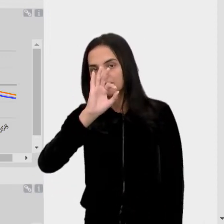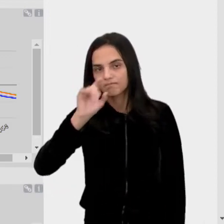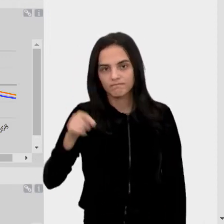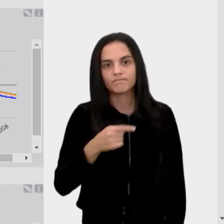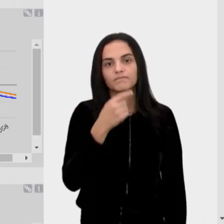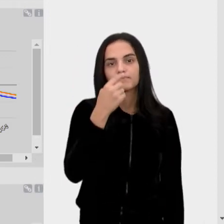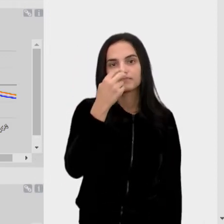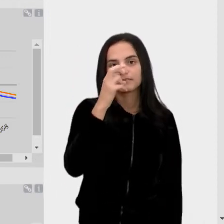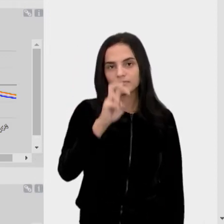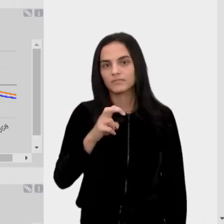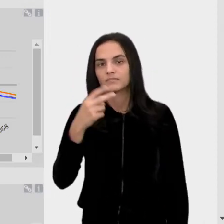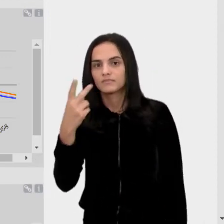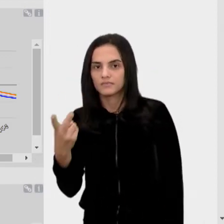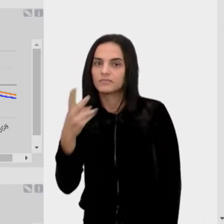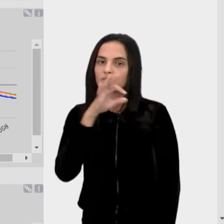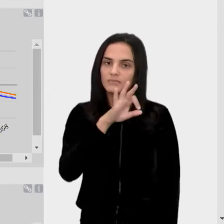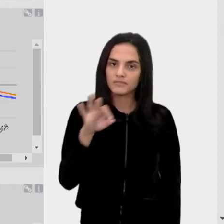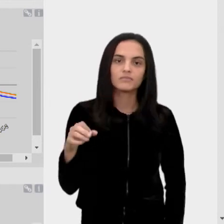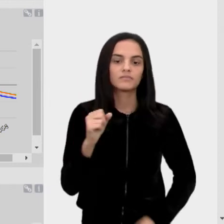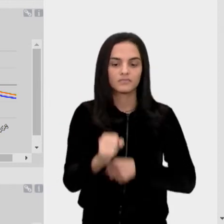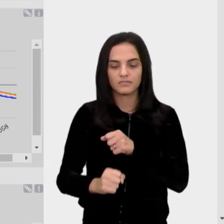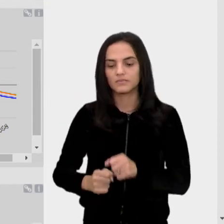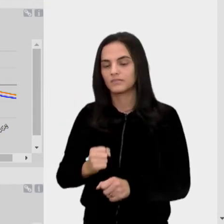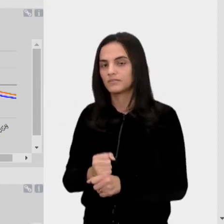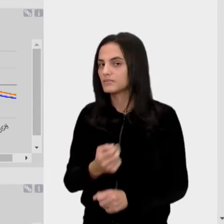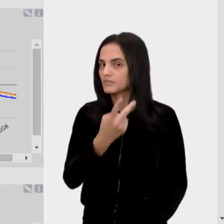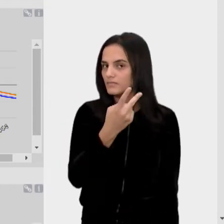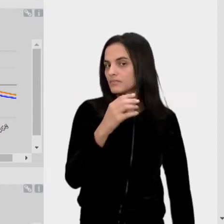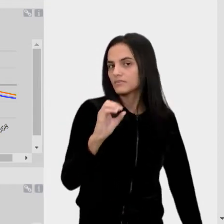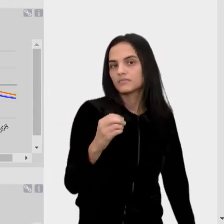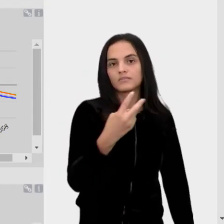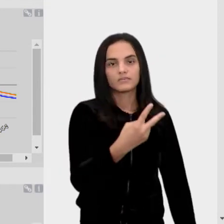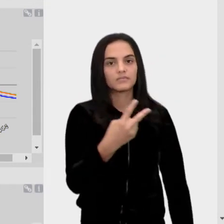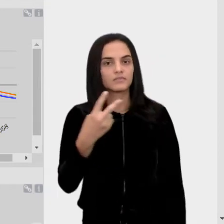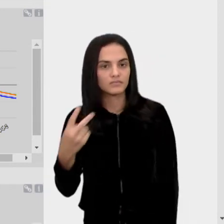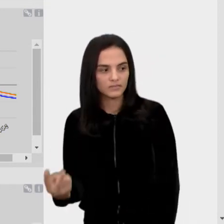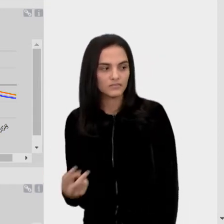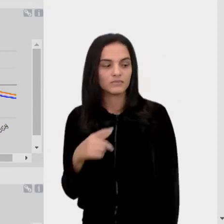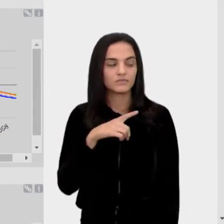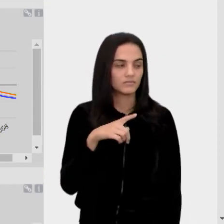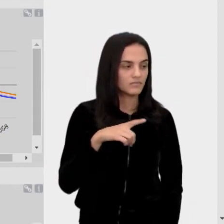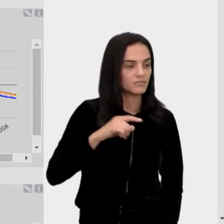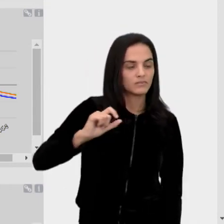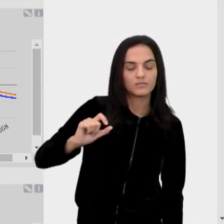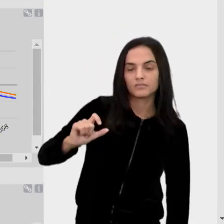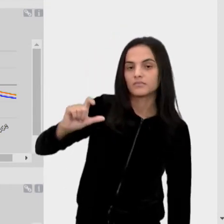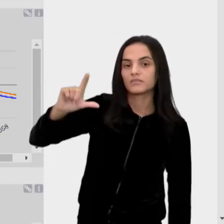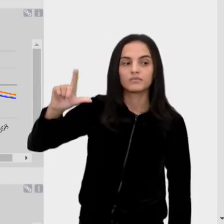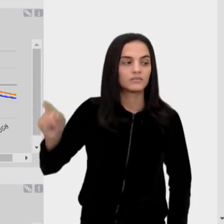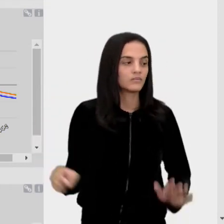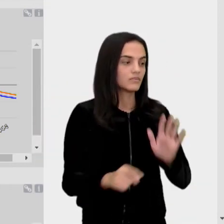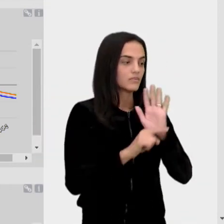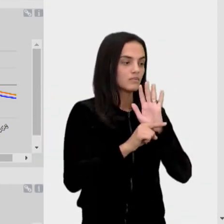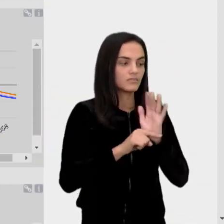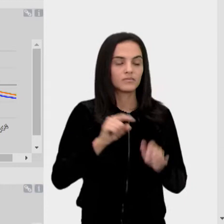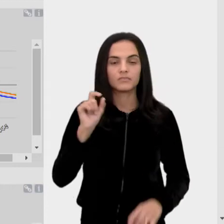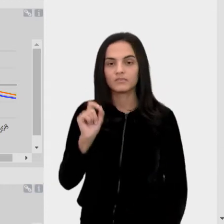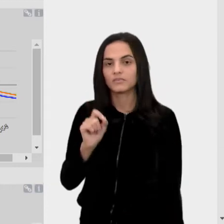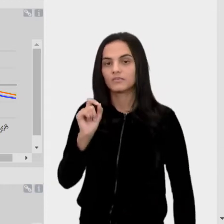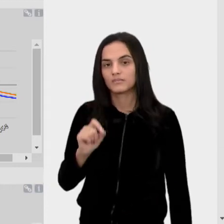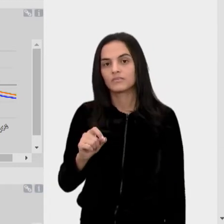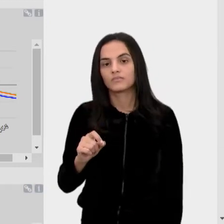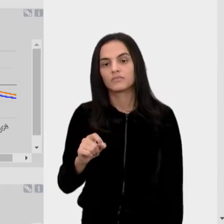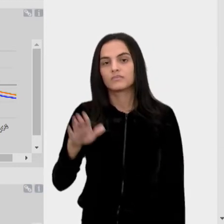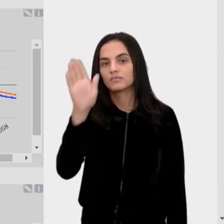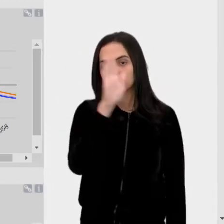0,53% ao ano, né, no ano de 2022, ou seja, né, tem uma projeção aí de crescimento menor que a